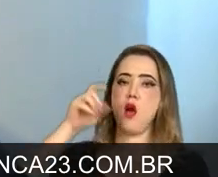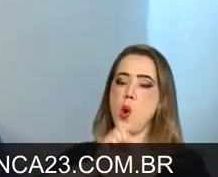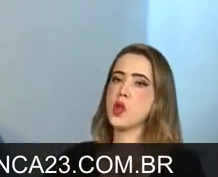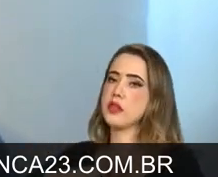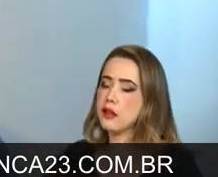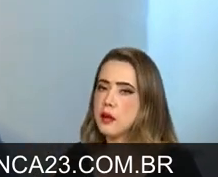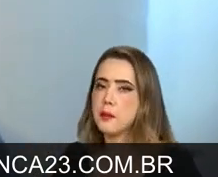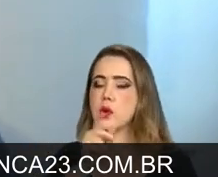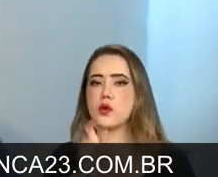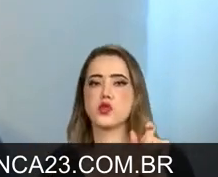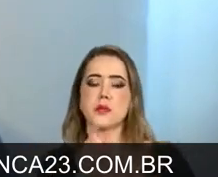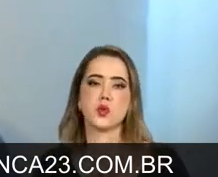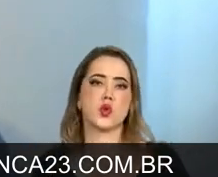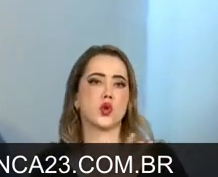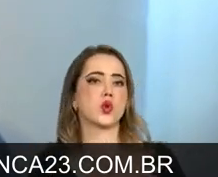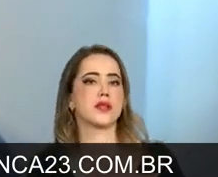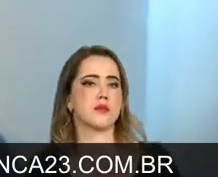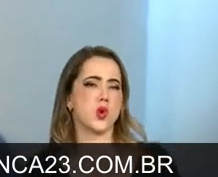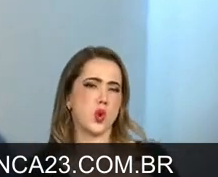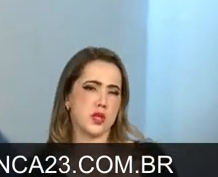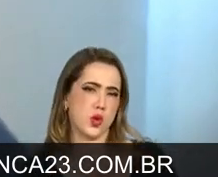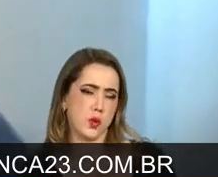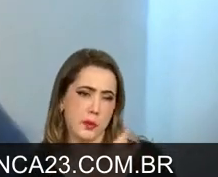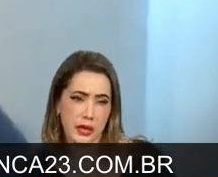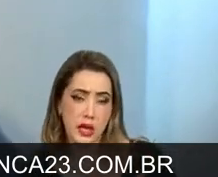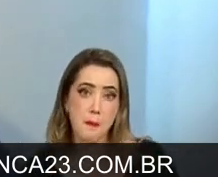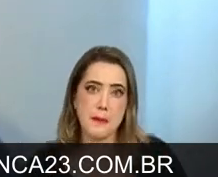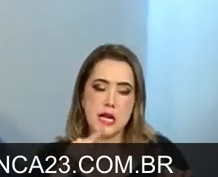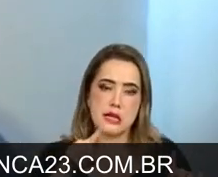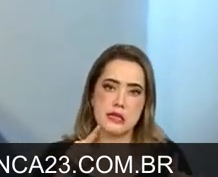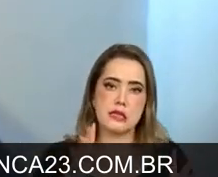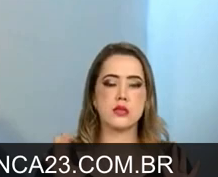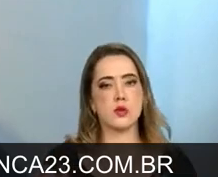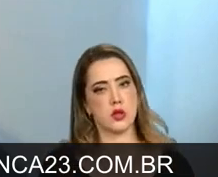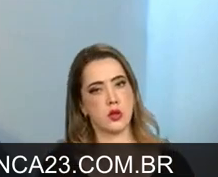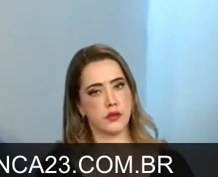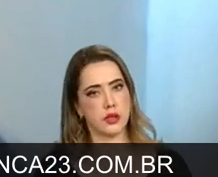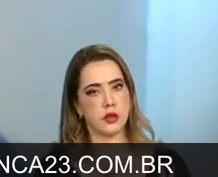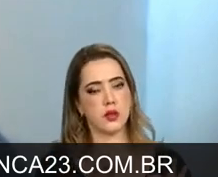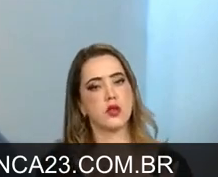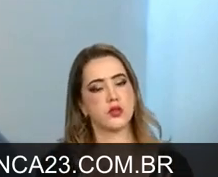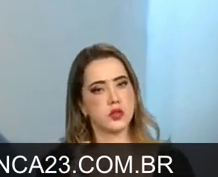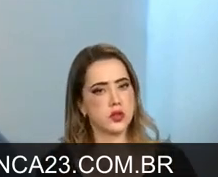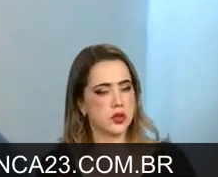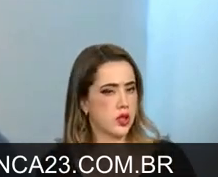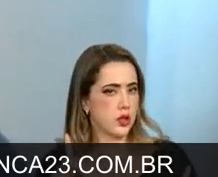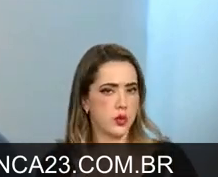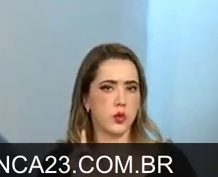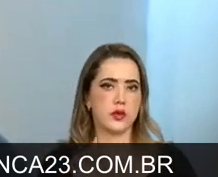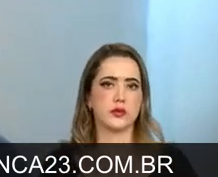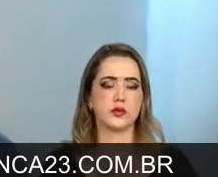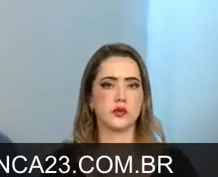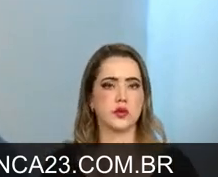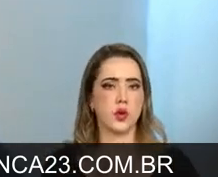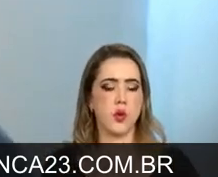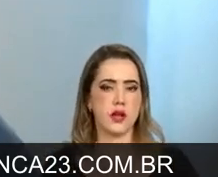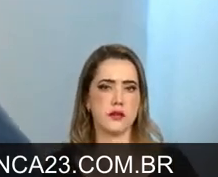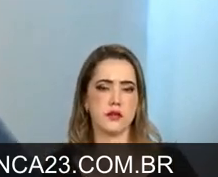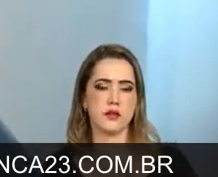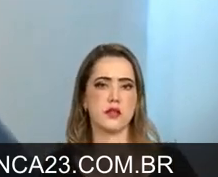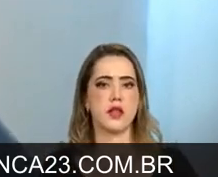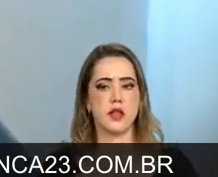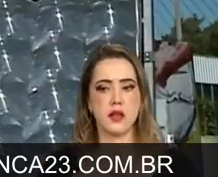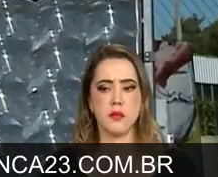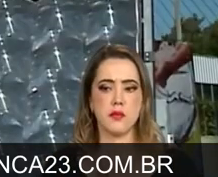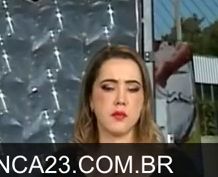milhões de consumidores de energia, 2 milhões é um número pequeno. Mas obviamente uma nova tecnologia, ela não fica massificada do